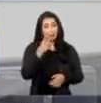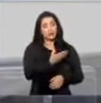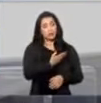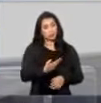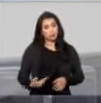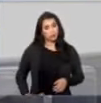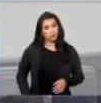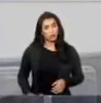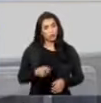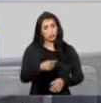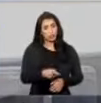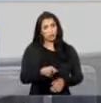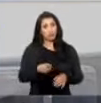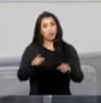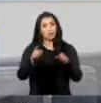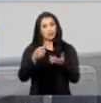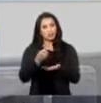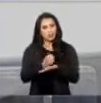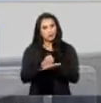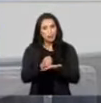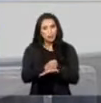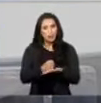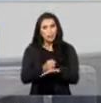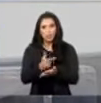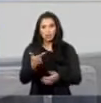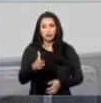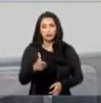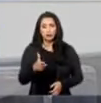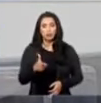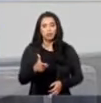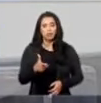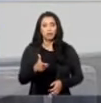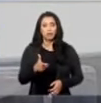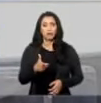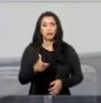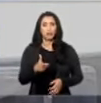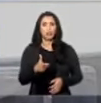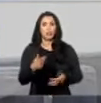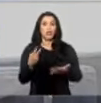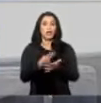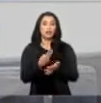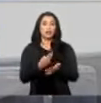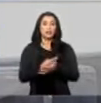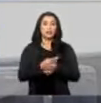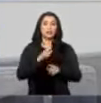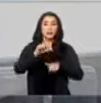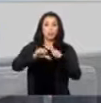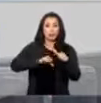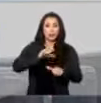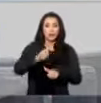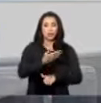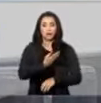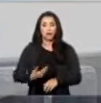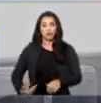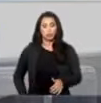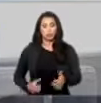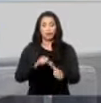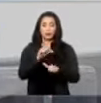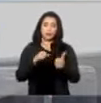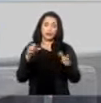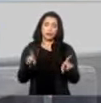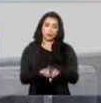que garantam uma estrutura tal que a gente não tenha um esquema patrimonialista acontecendo no audiovisual, em que as maiores corporações no mundo vão